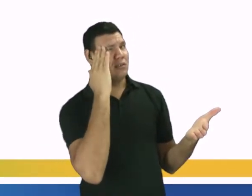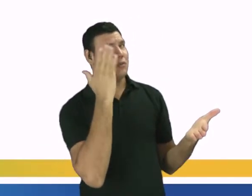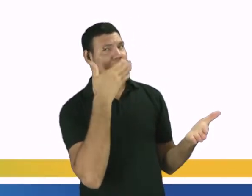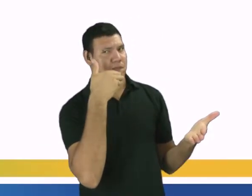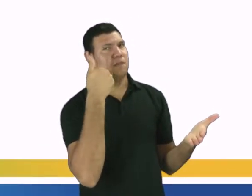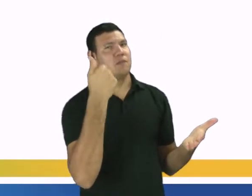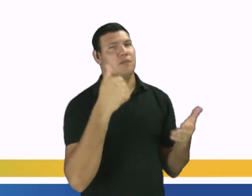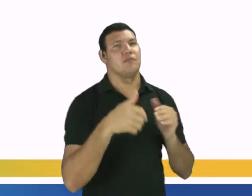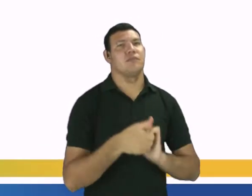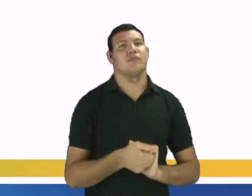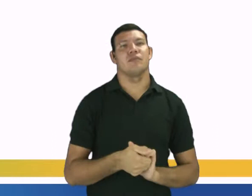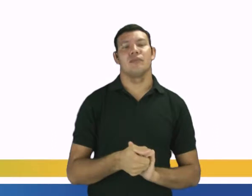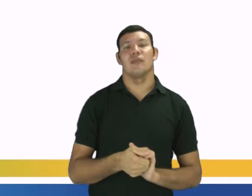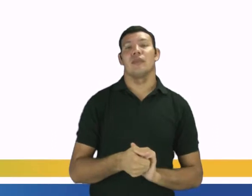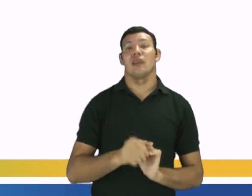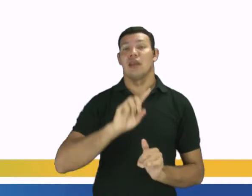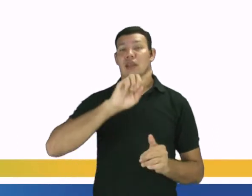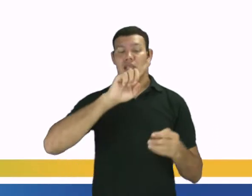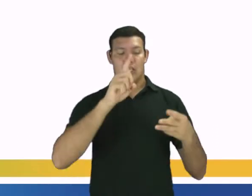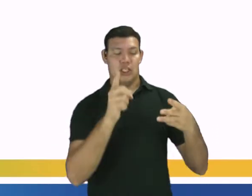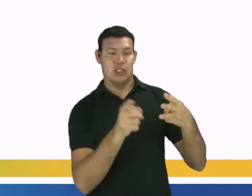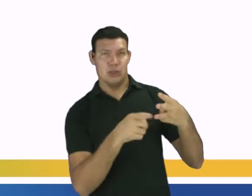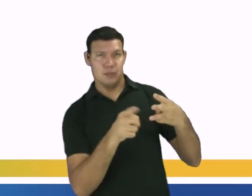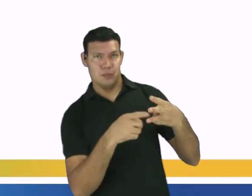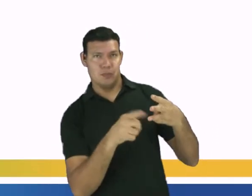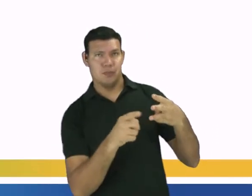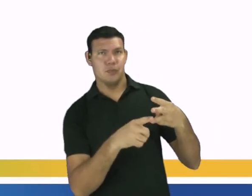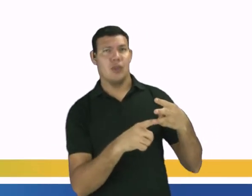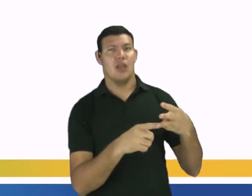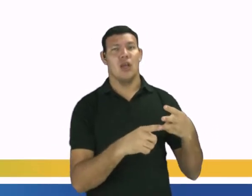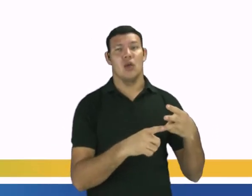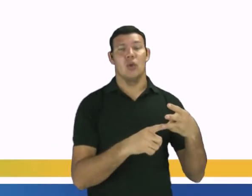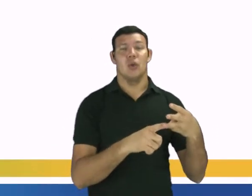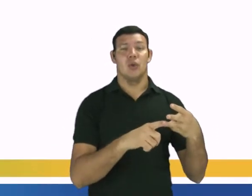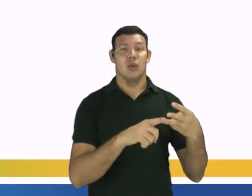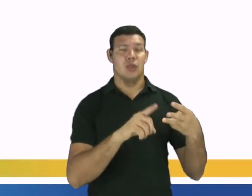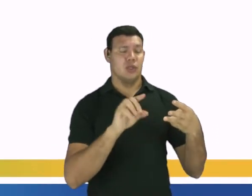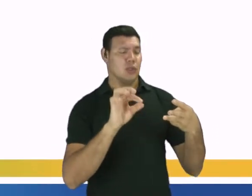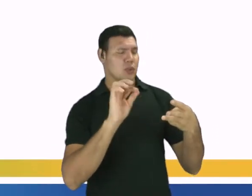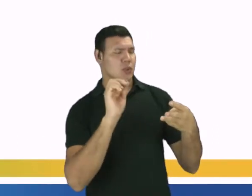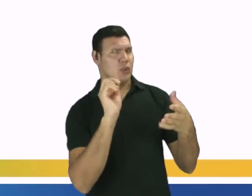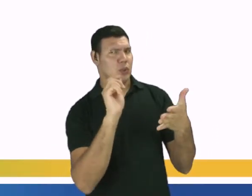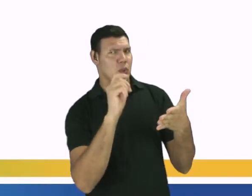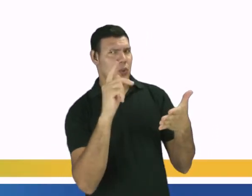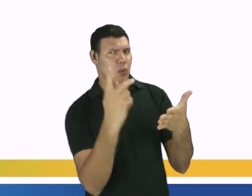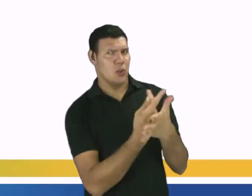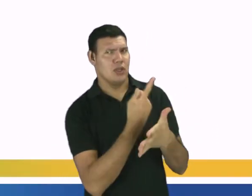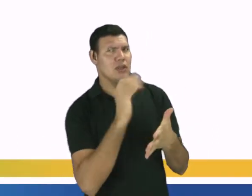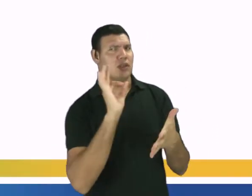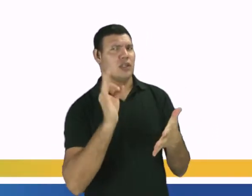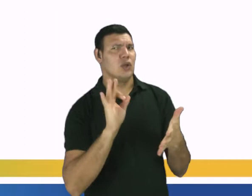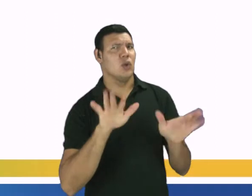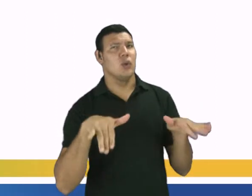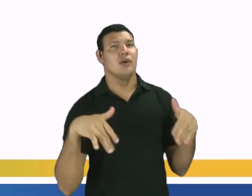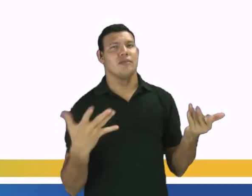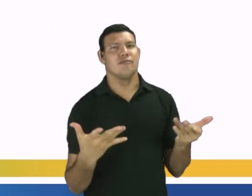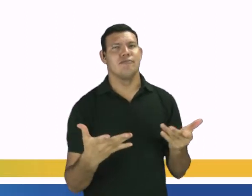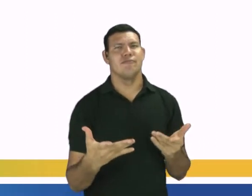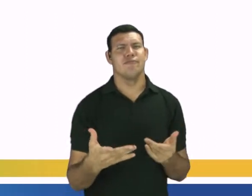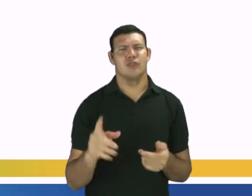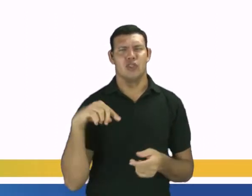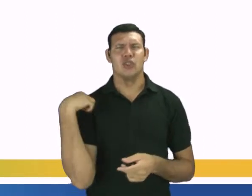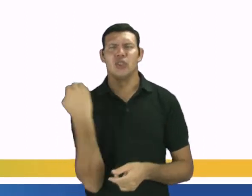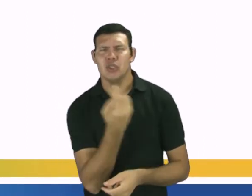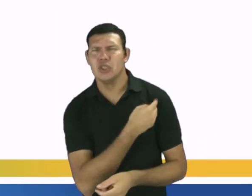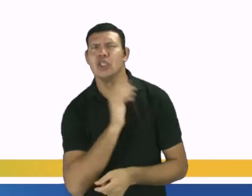de texto, nós vamos fazer a correção, certo? E professor, nós já somos capazes de fazer isto? Eu te